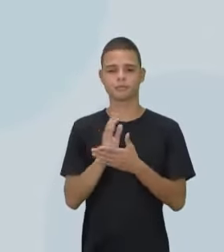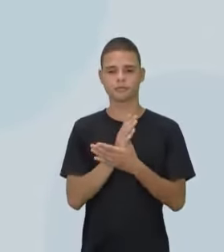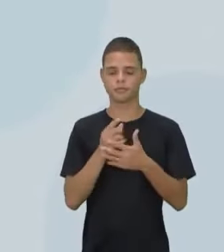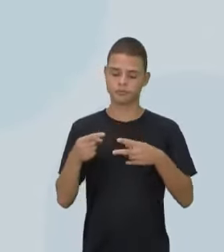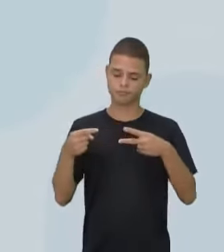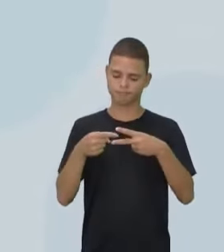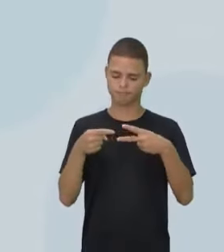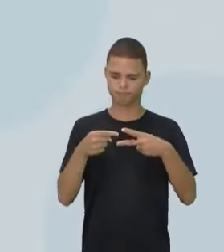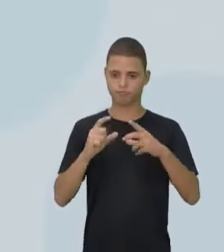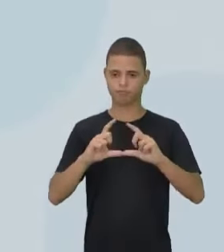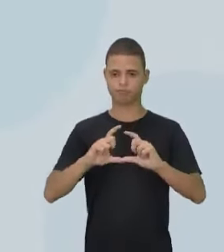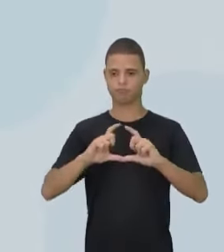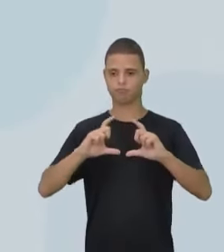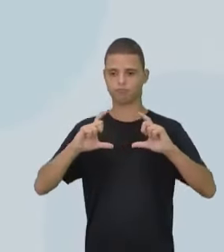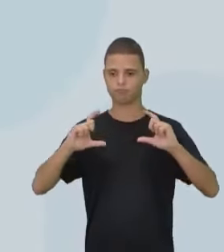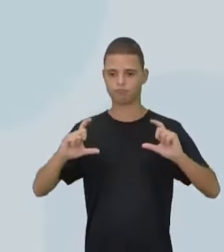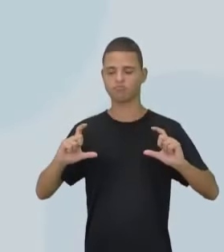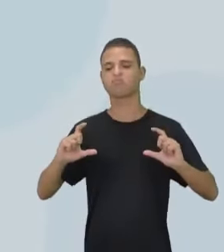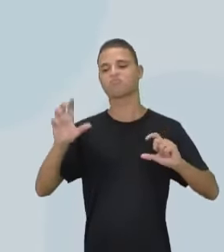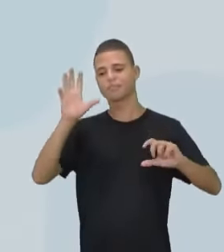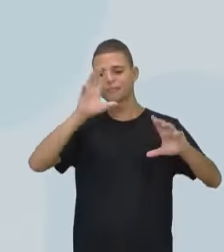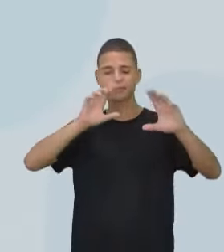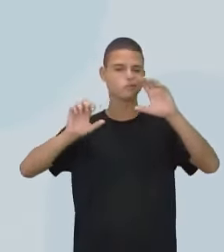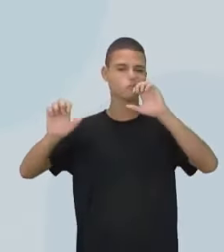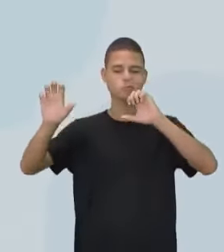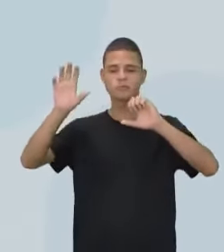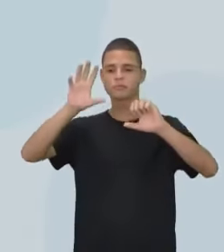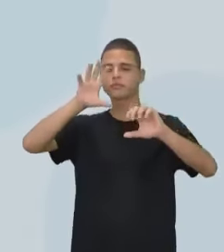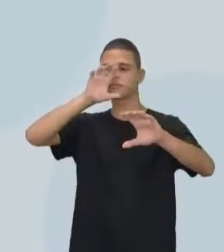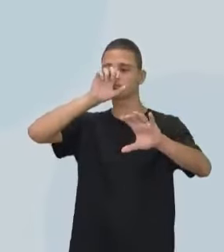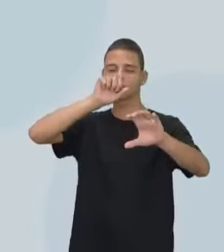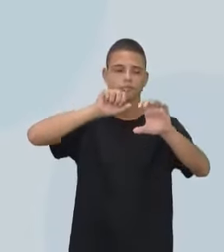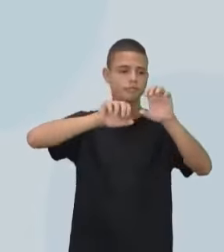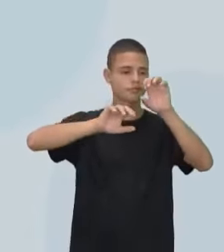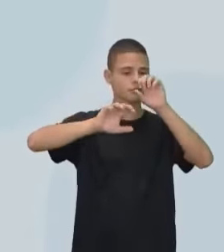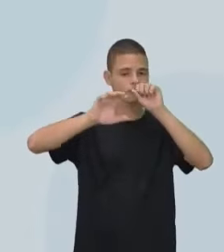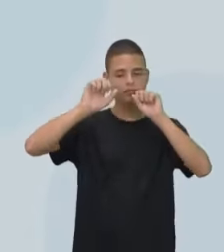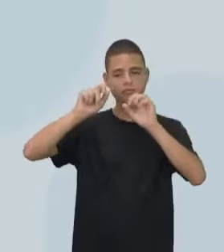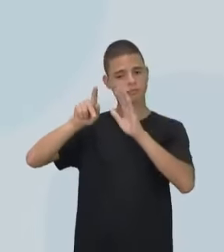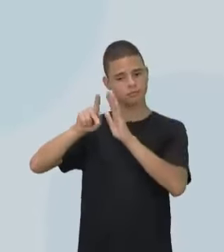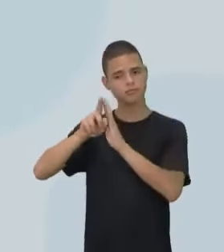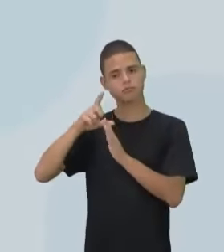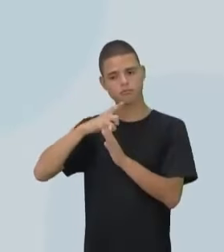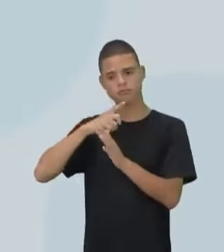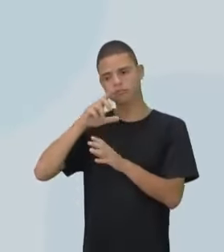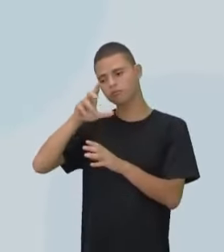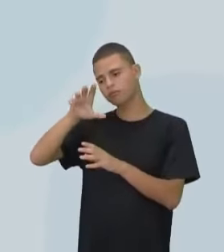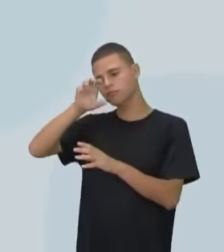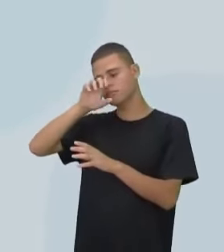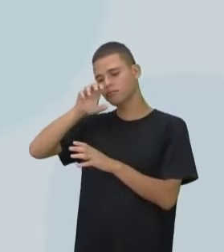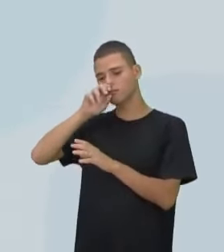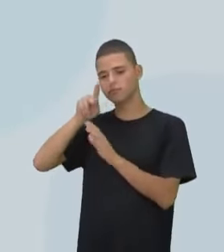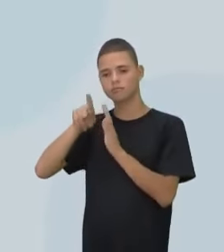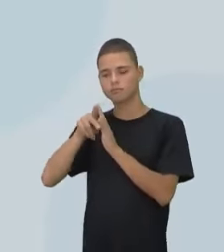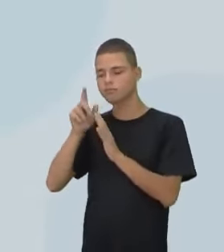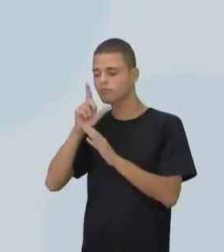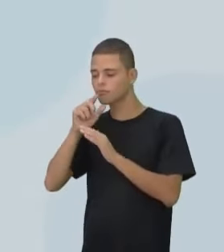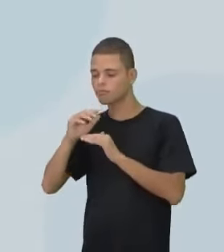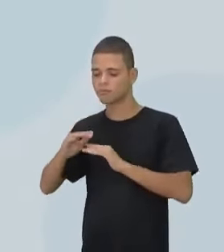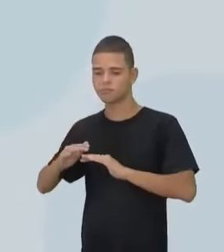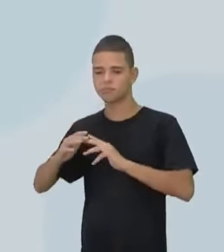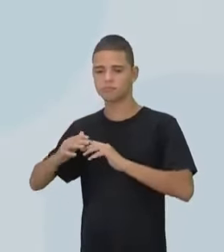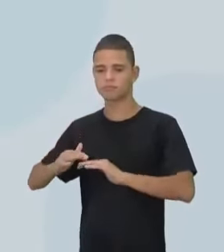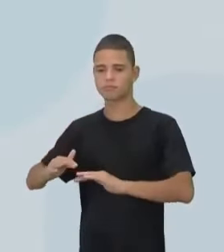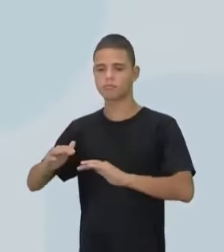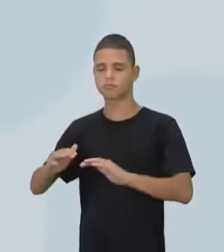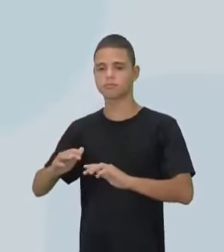a circulação do ar na atmosfera. Então você tem o ar que vem com a umidade do mar. Quando ele encontra a curva ali,